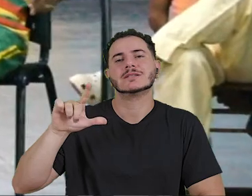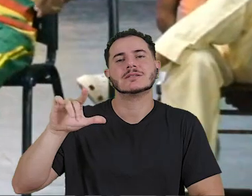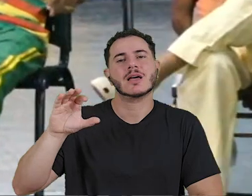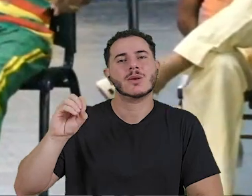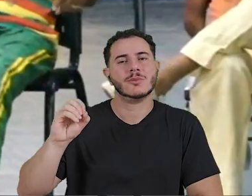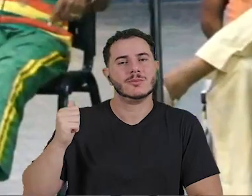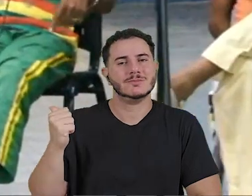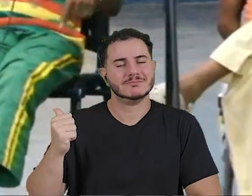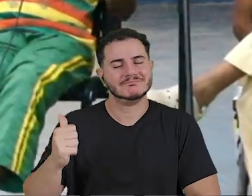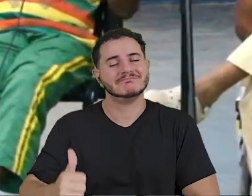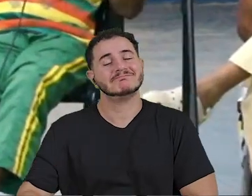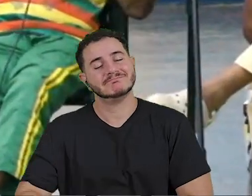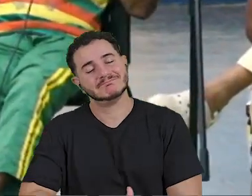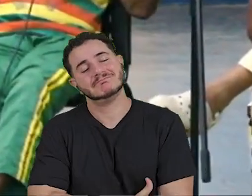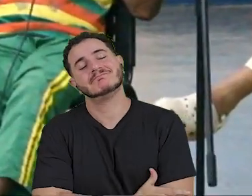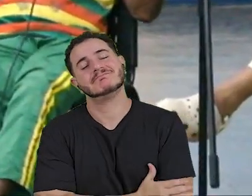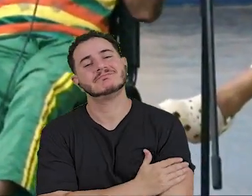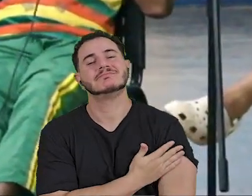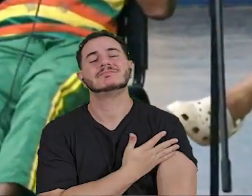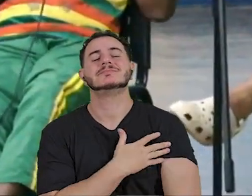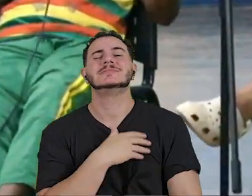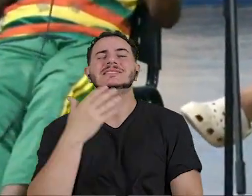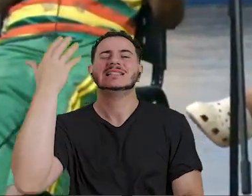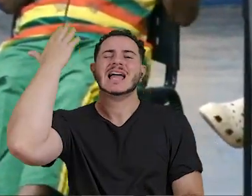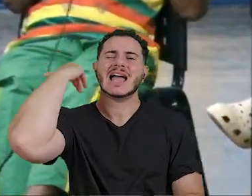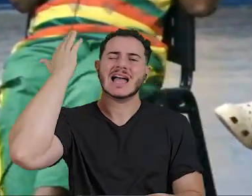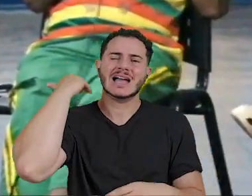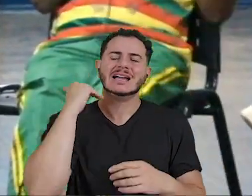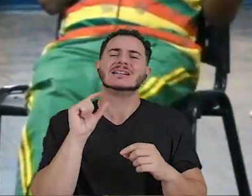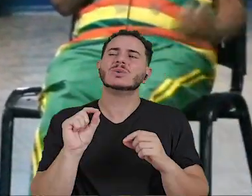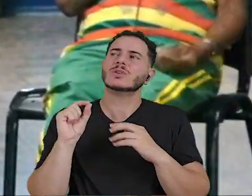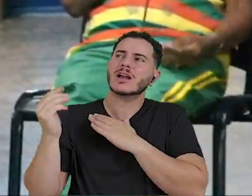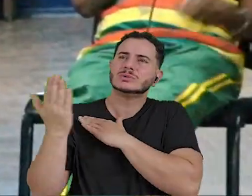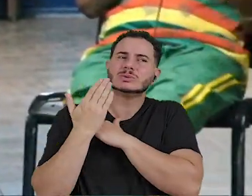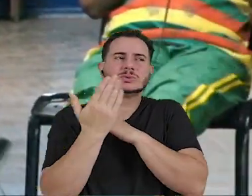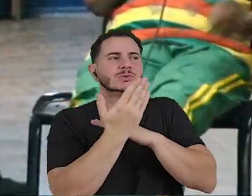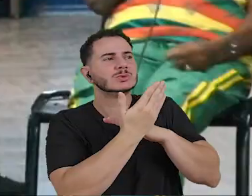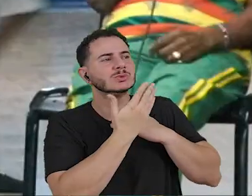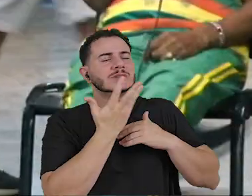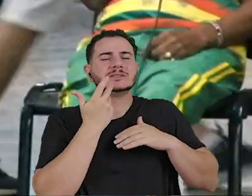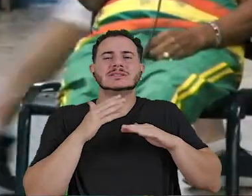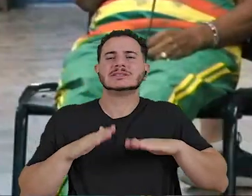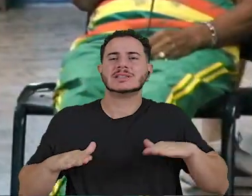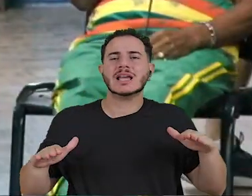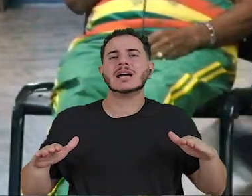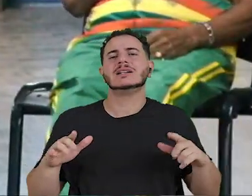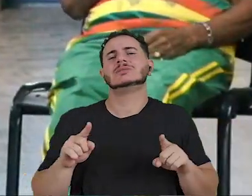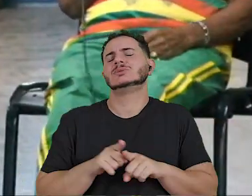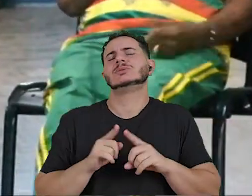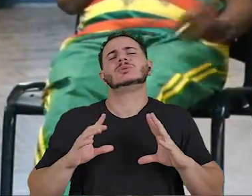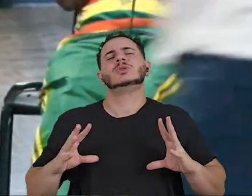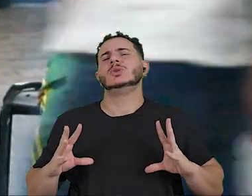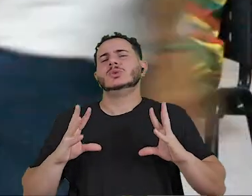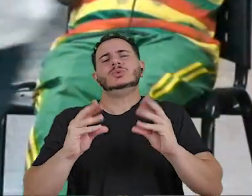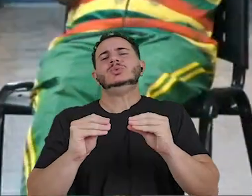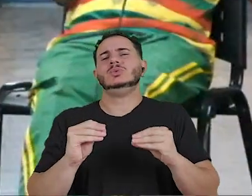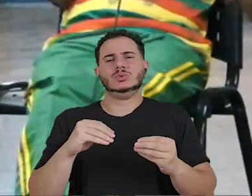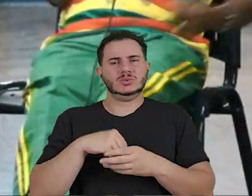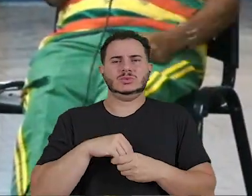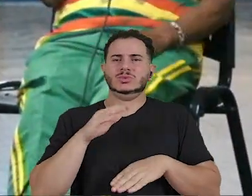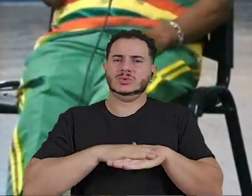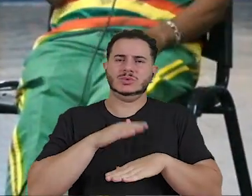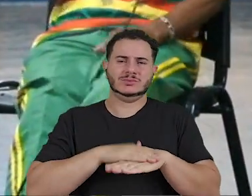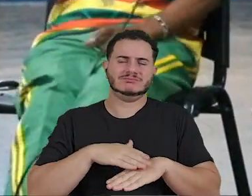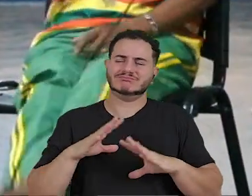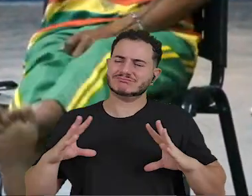criança. E muitas vezes lá, me ajudando nos ensaios com as crianças. A prova é tanto que ele também já começou com criança